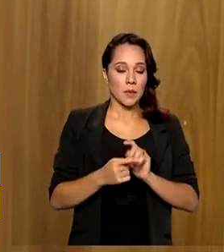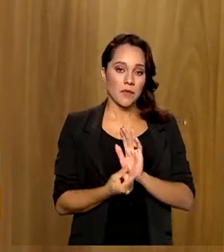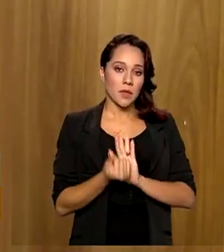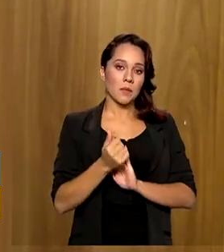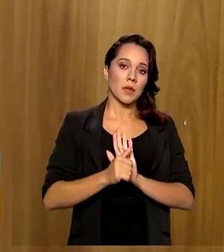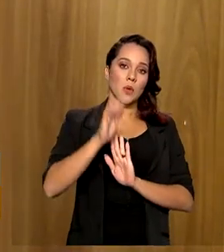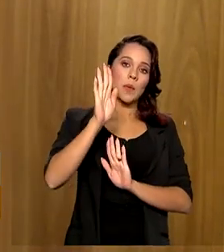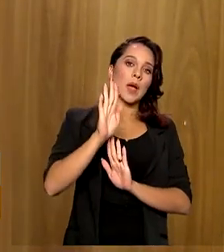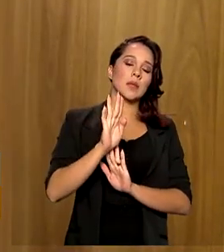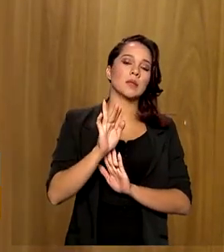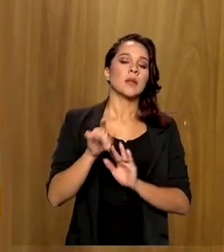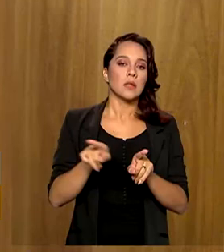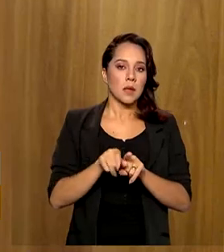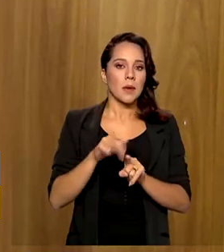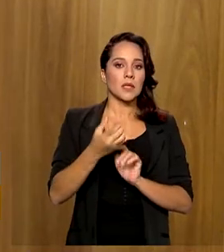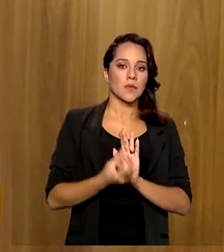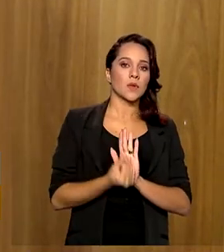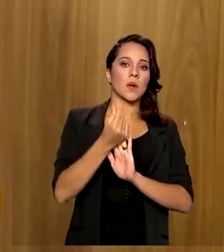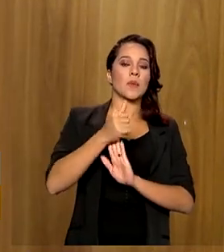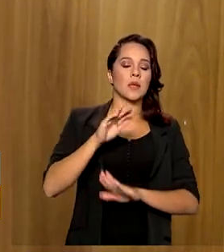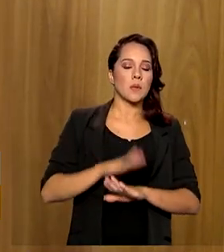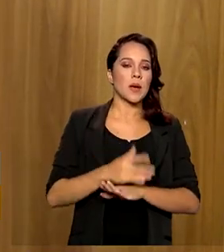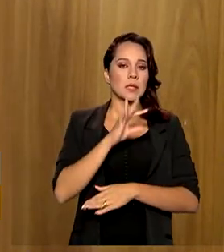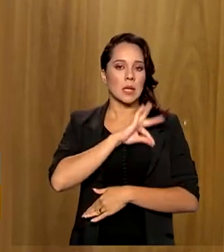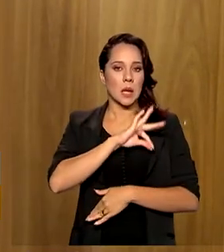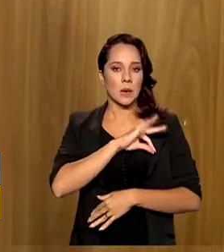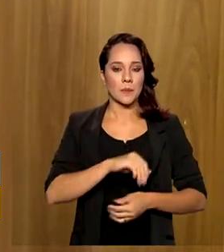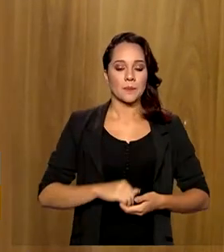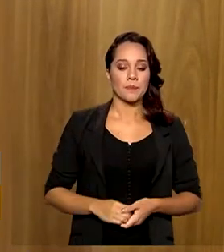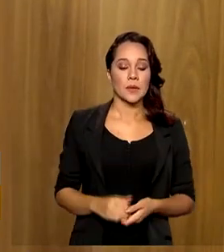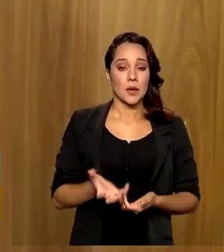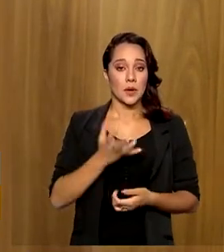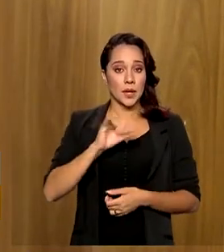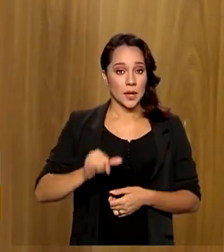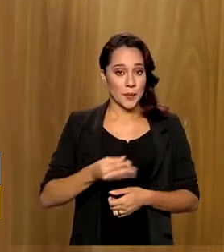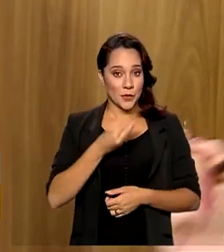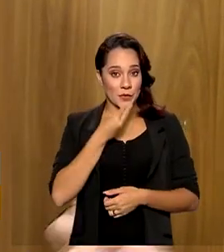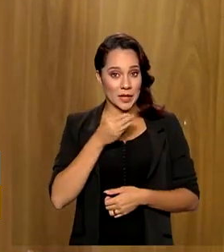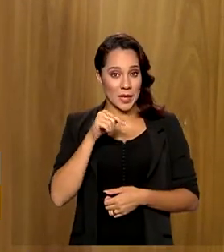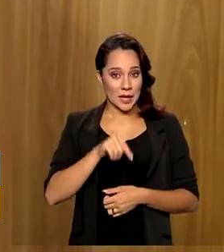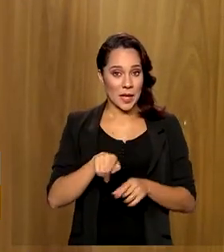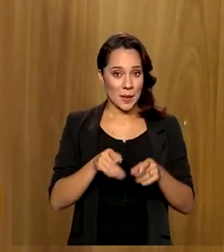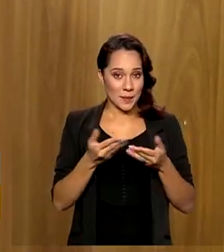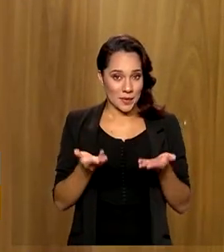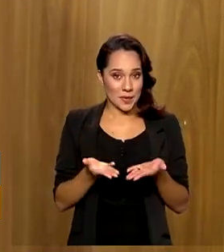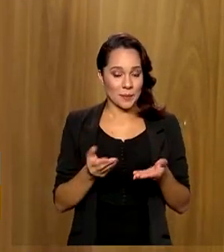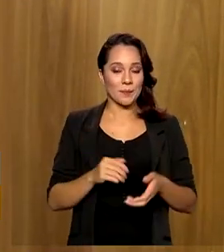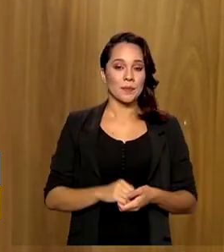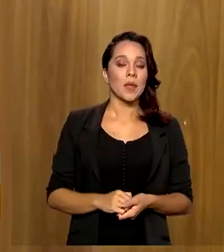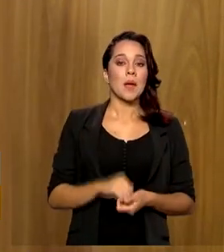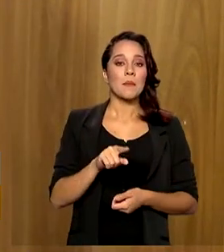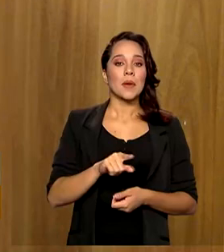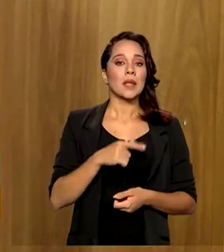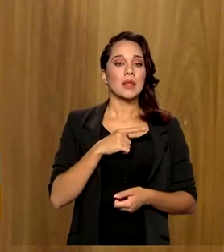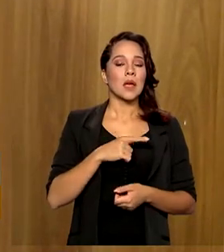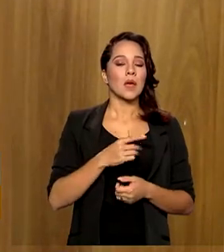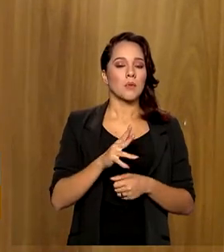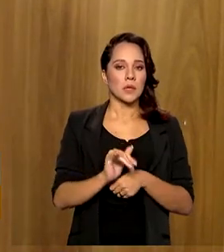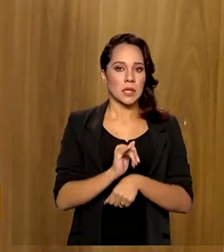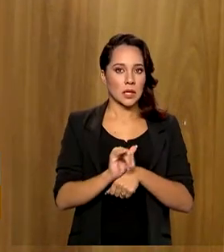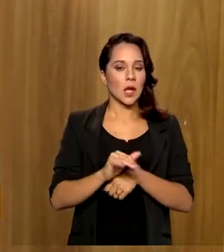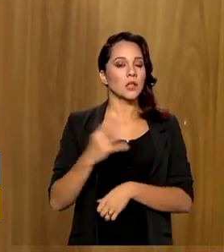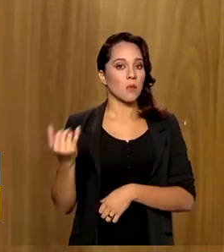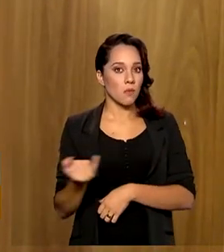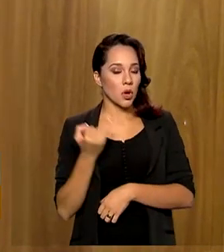maior, gerando maior faturamento, maior renda. Eu queria aproveitar o ensejo. A gente tem também a medida, eu acho que é uma medida